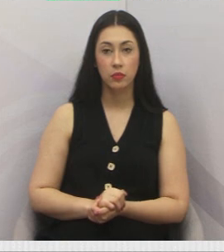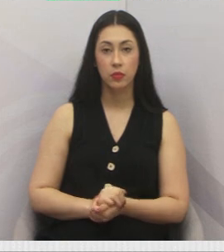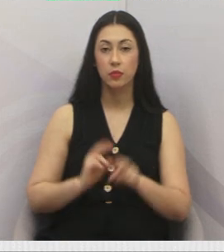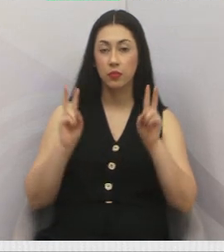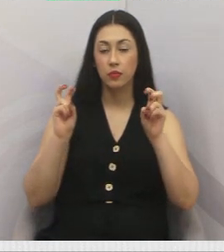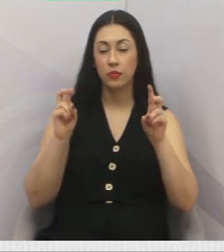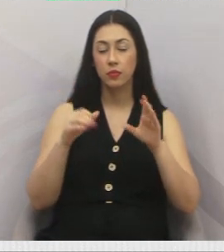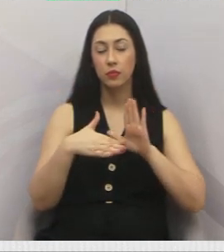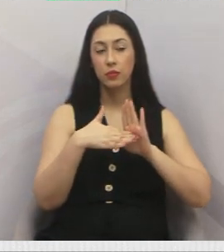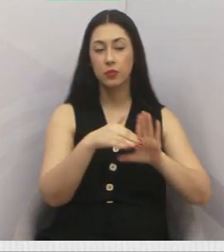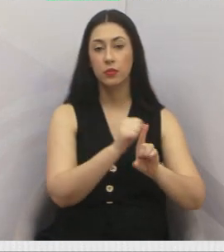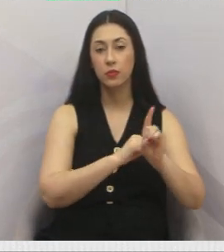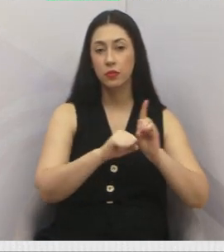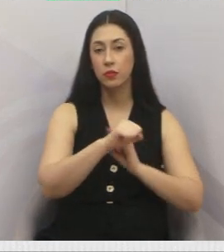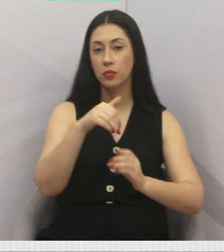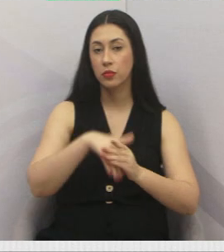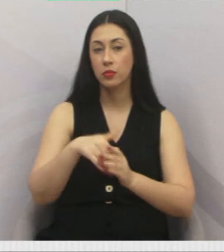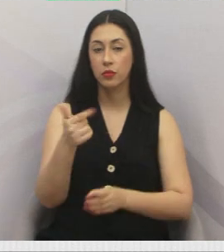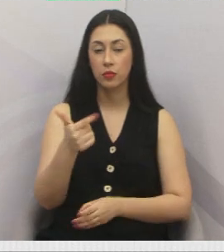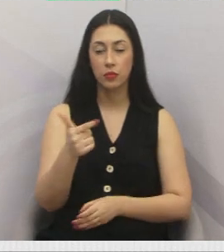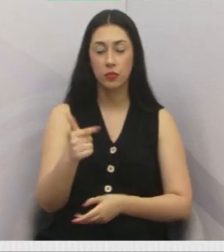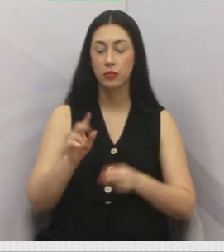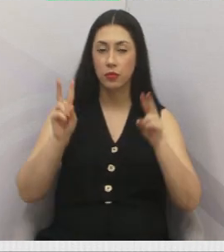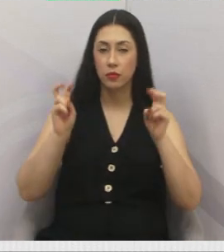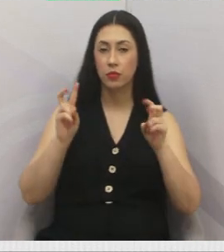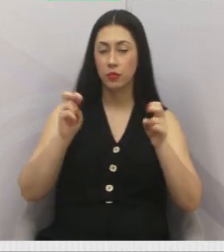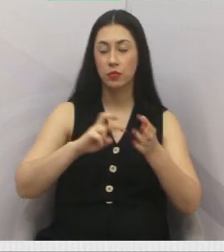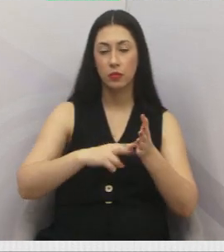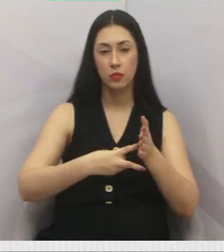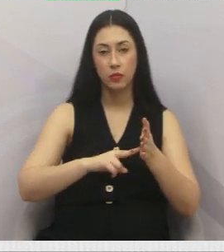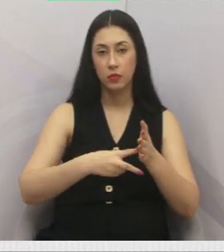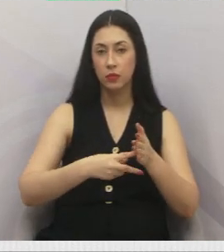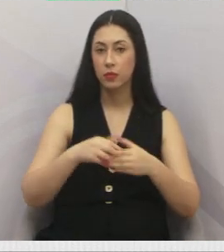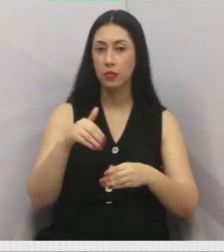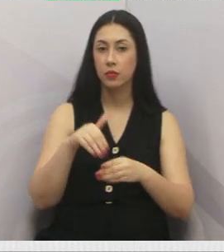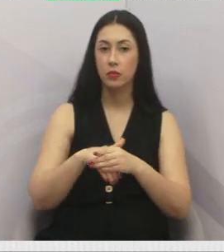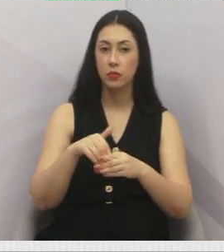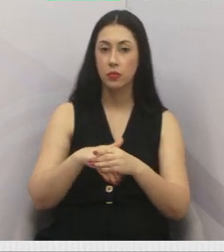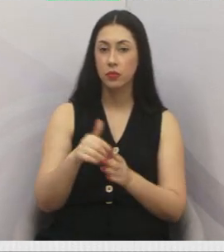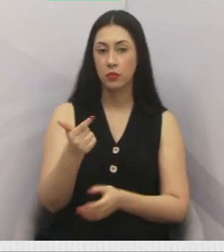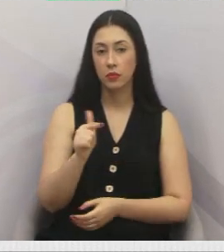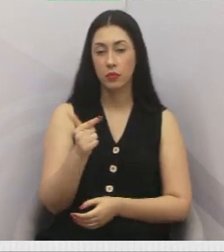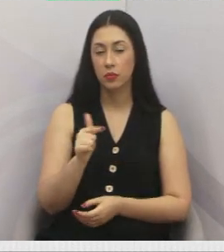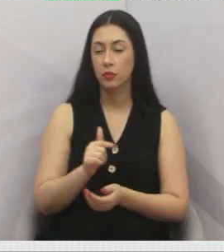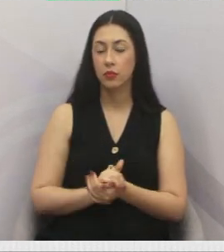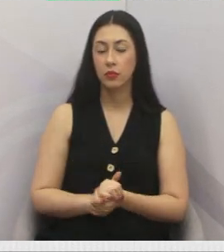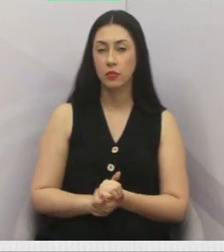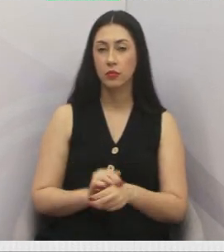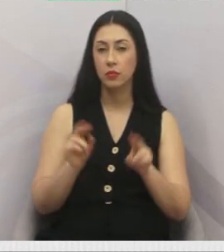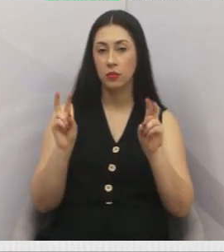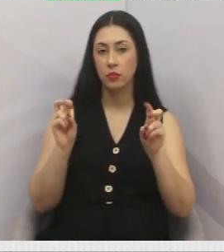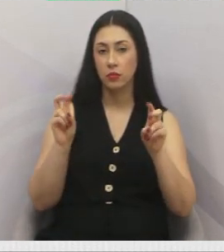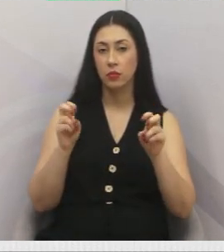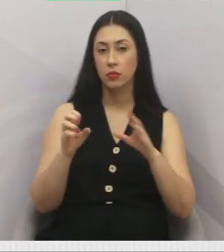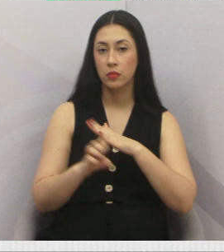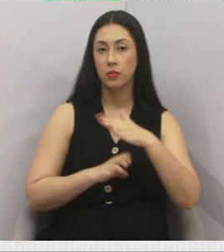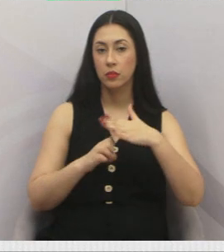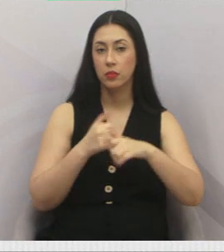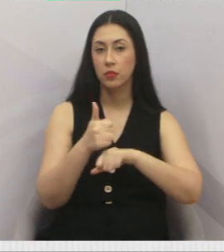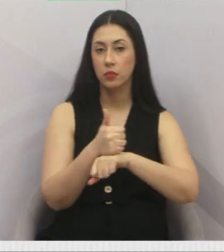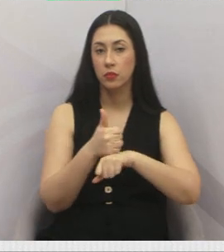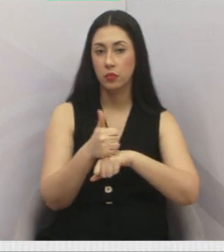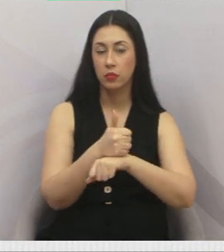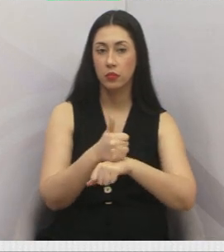Segmento movimentos populares, voto em branco. Segmento entidade classe sindical, voto em branco. Segmento empresas e